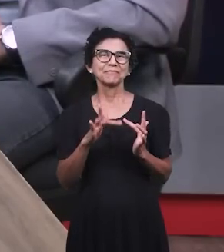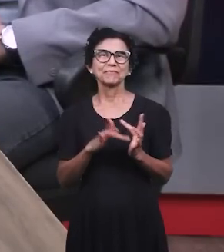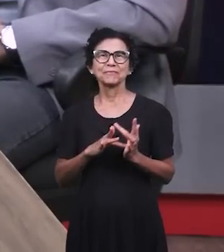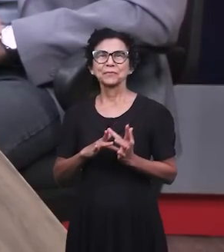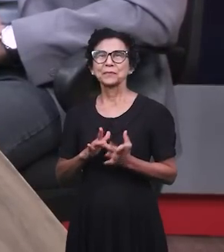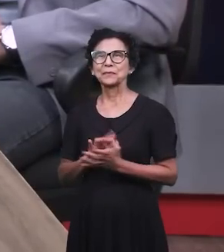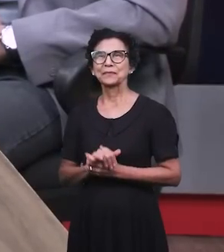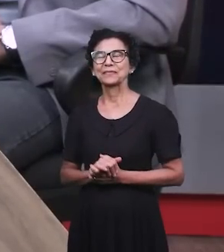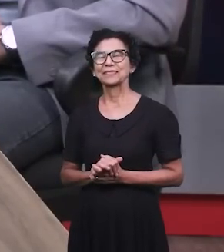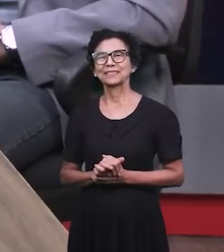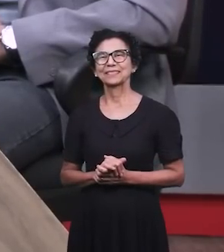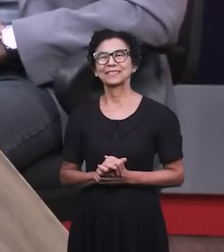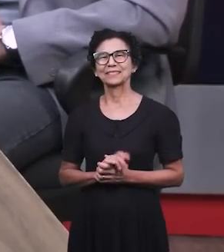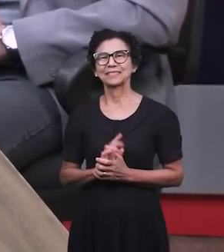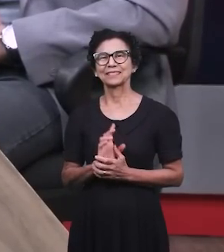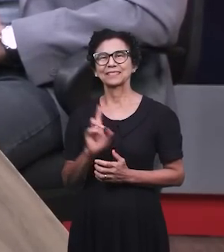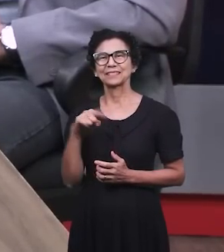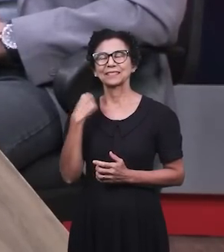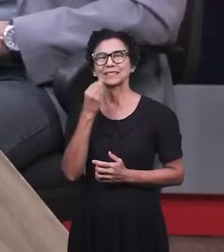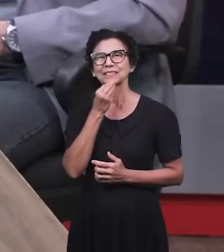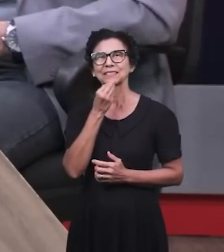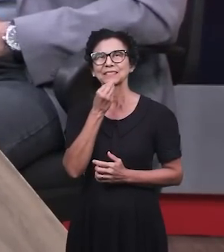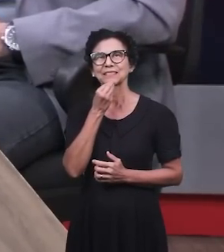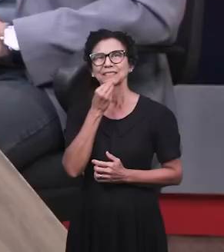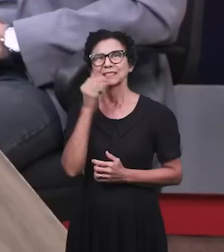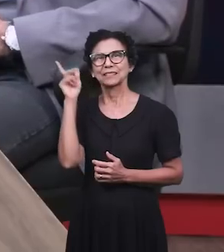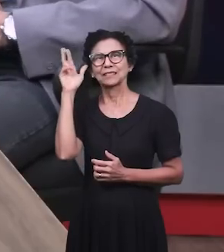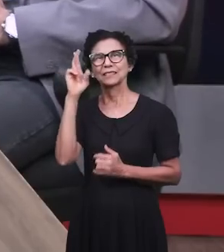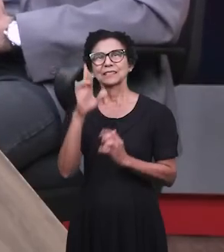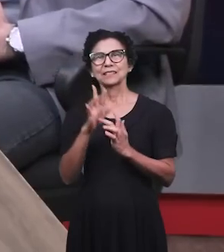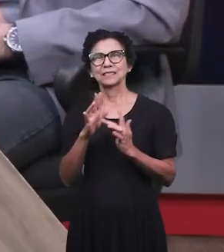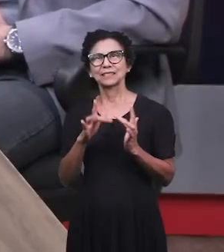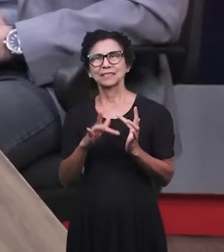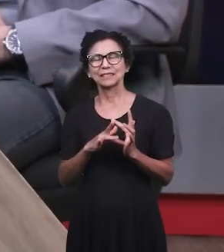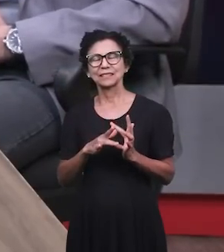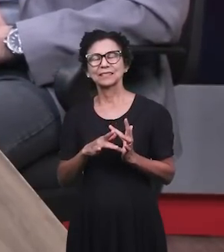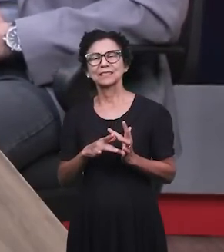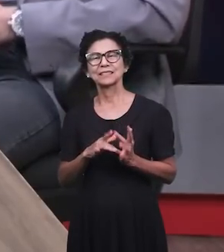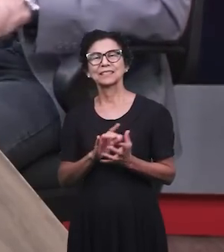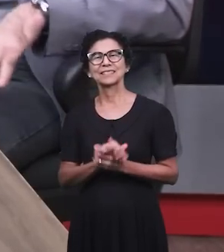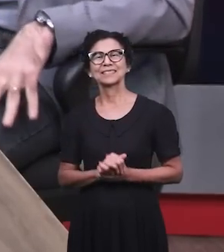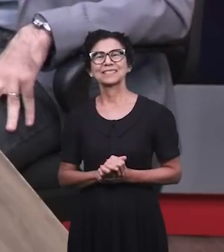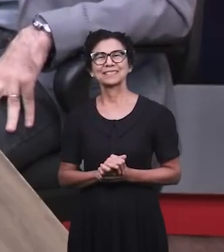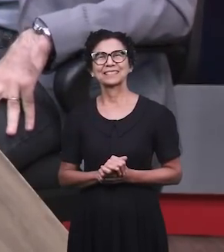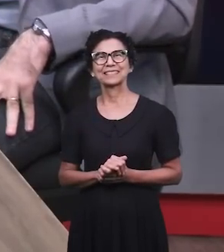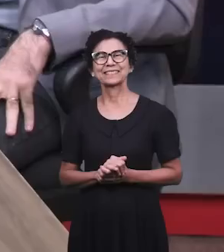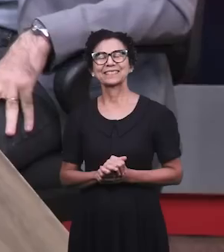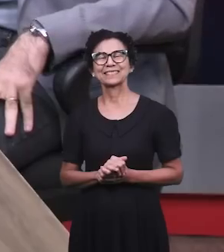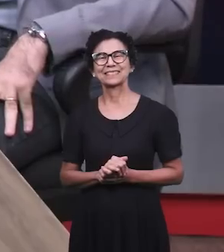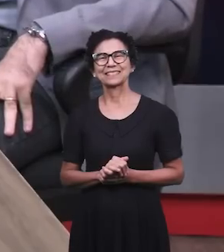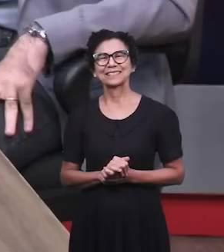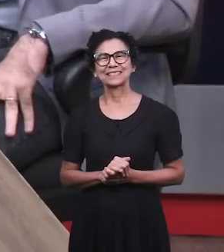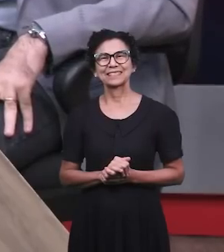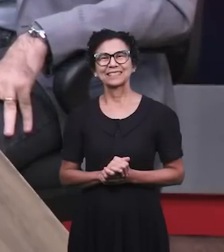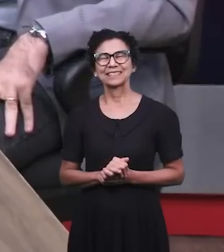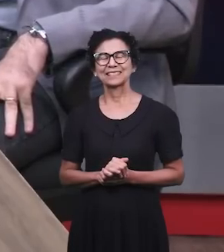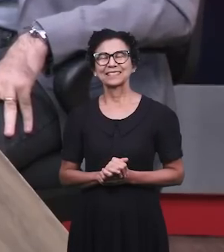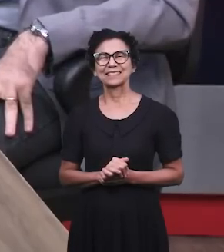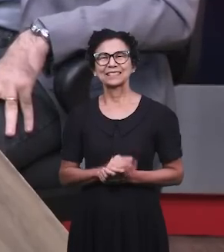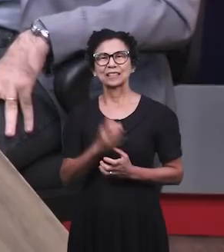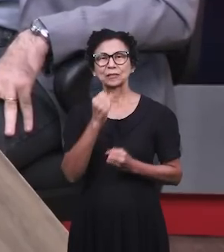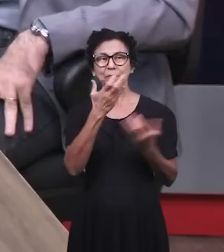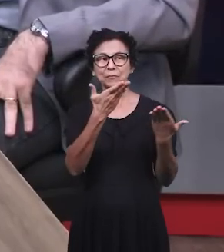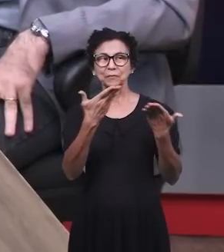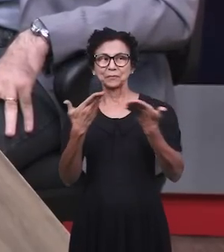Fica para uma próxima oportunidade, Amém. então. A paz do Senhor, pastor Marcos Rodrigues, seja bem-vindo sempre. Amém. E